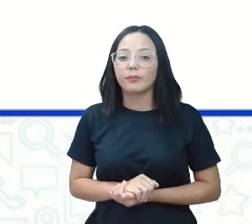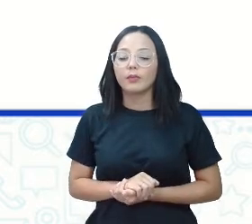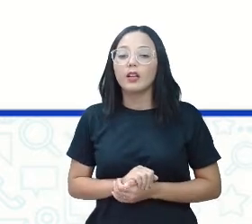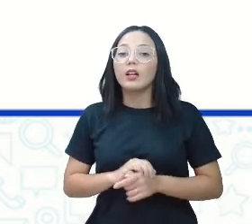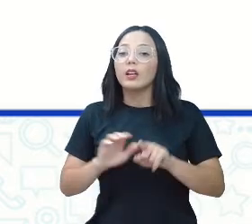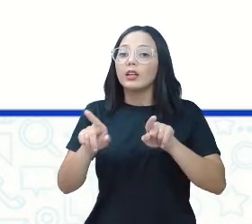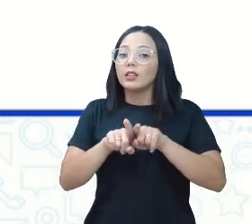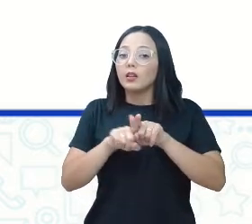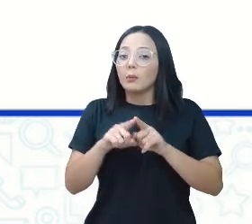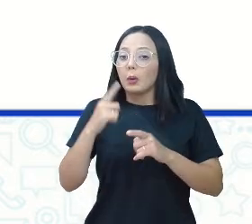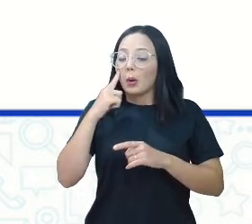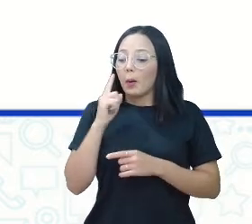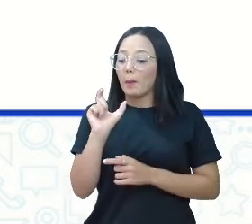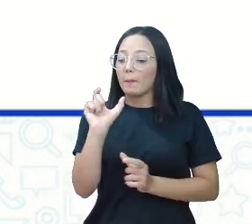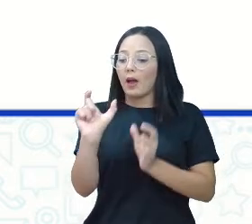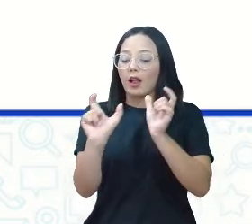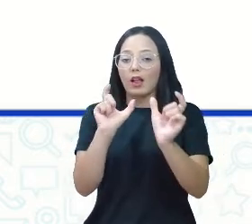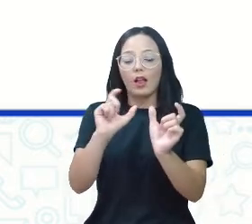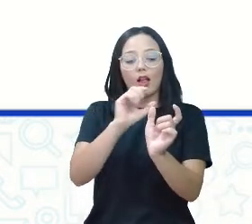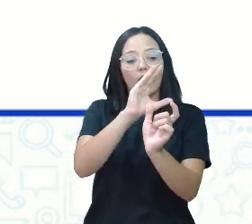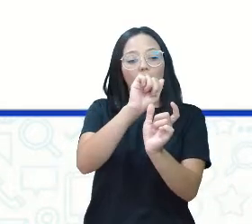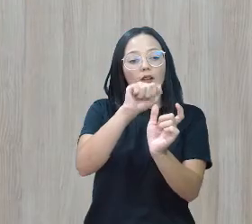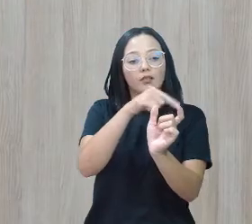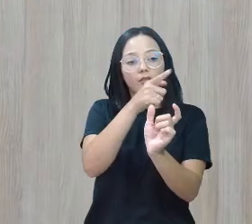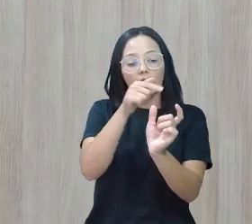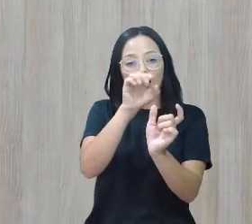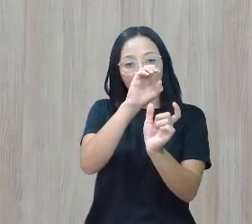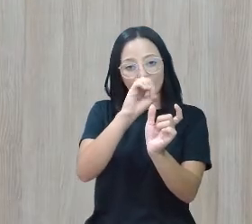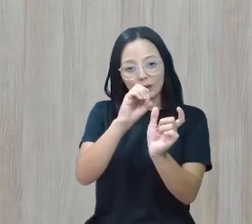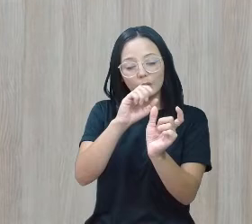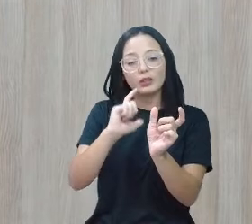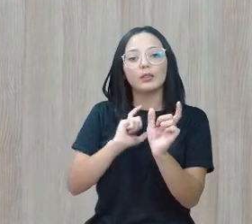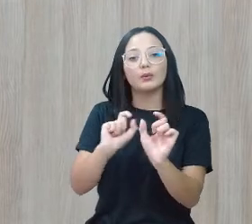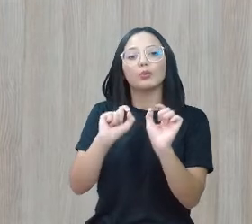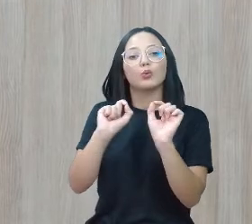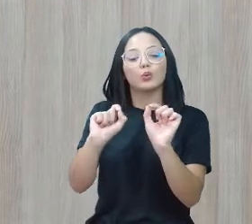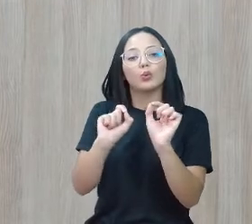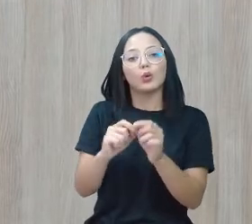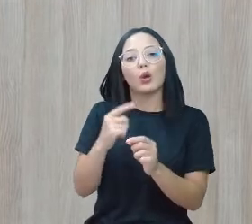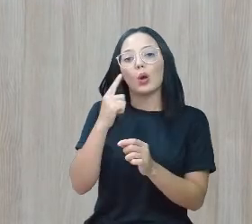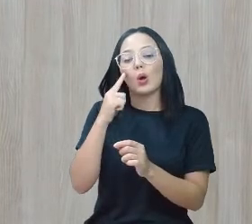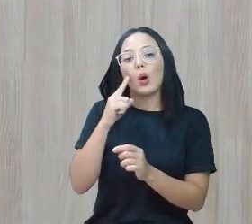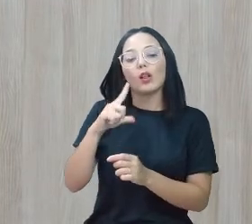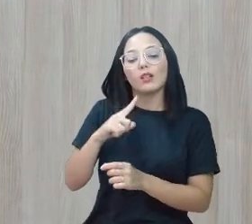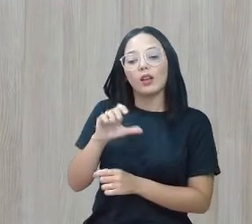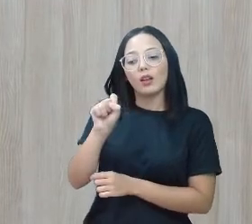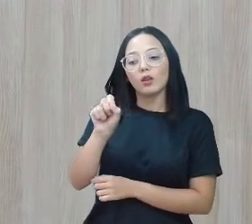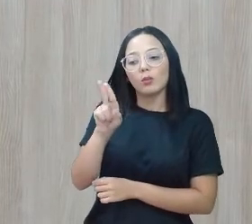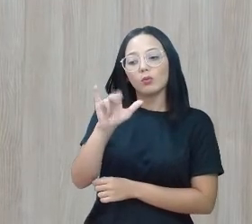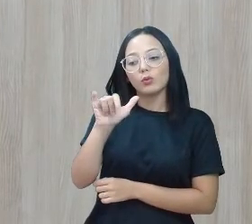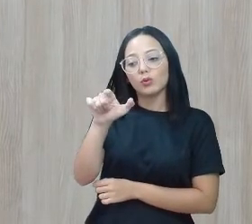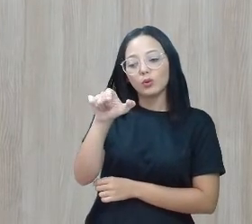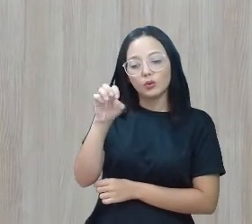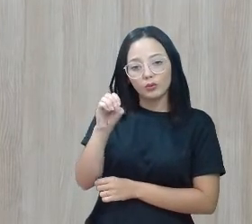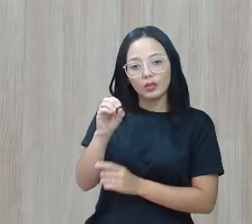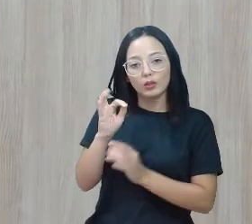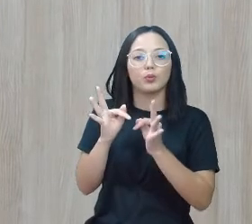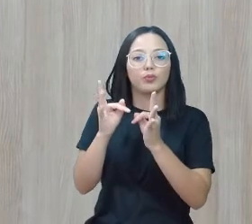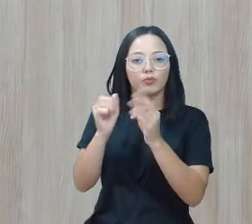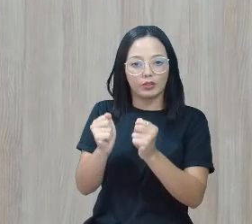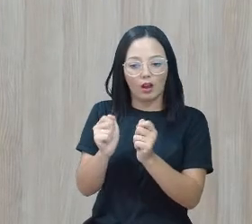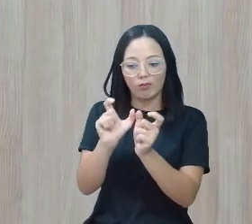a partir da palavra cão, que é o radical, nós temos aí um sufixo no final, não é?